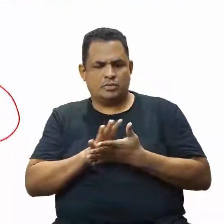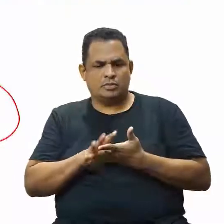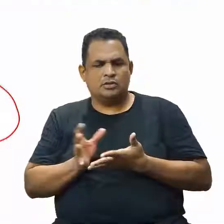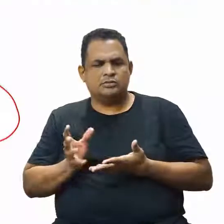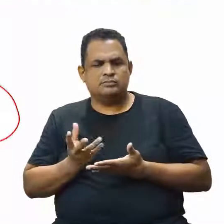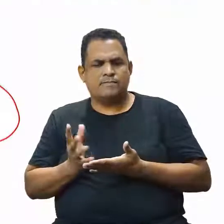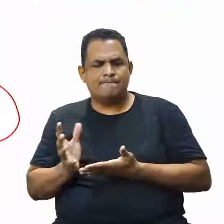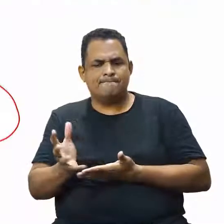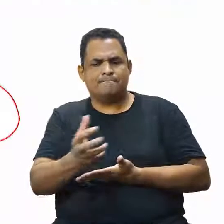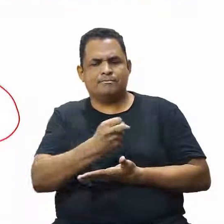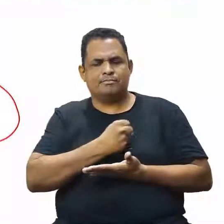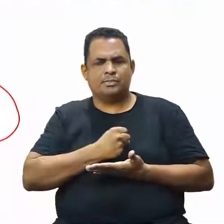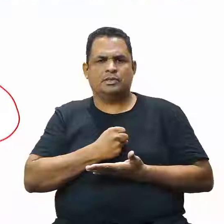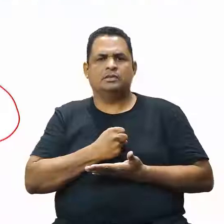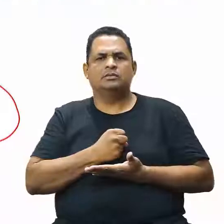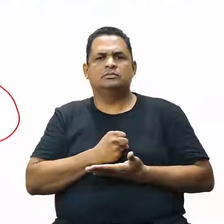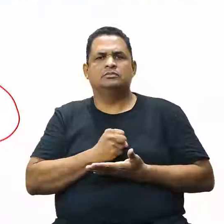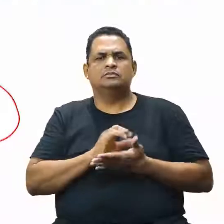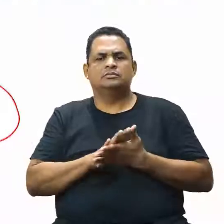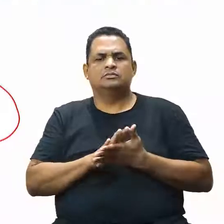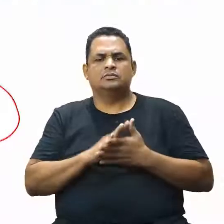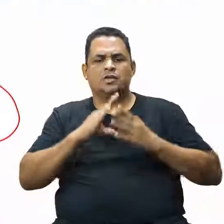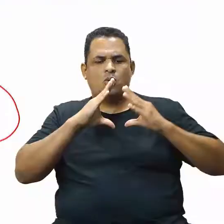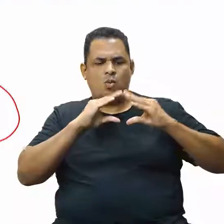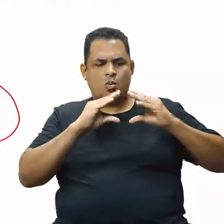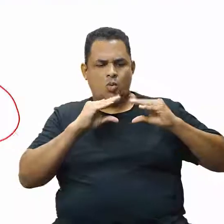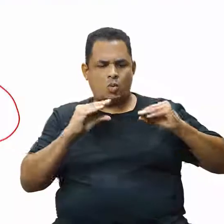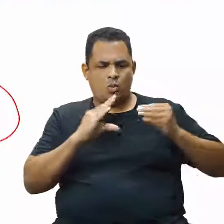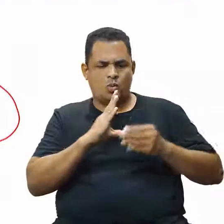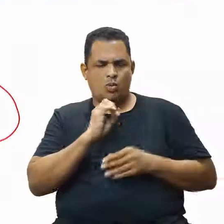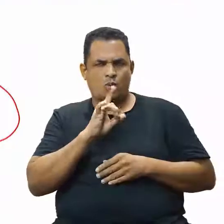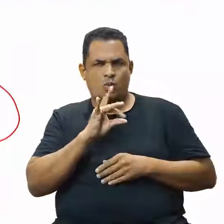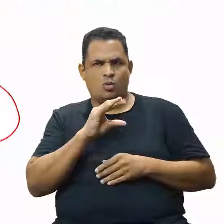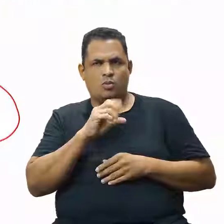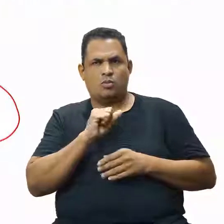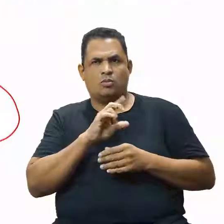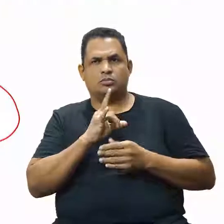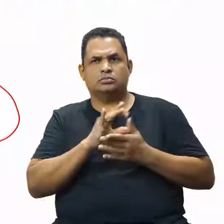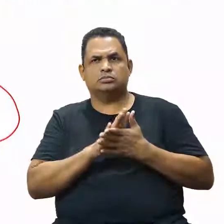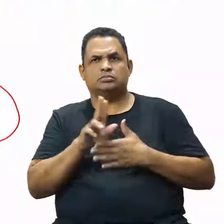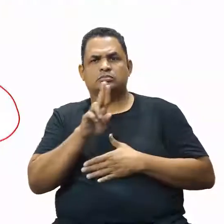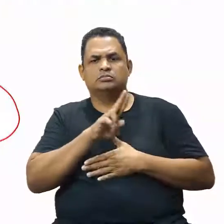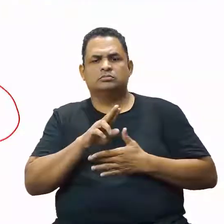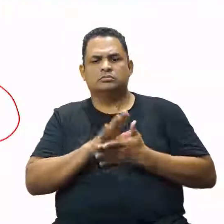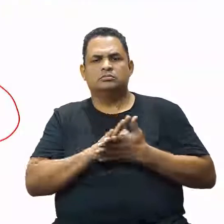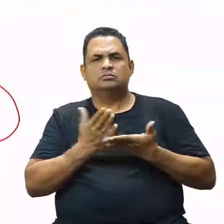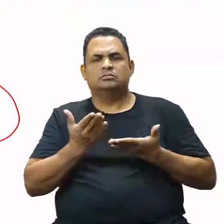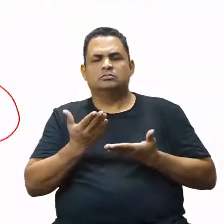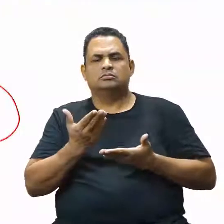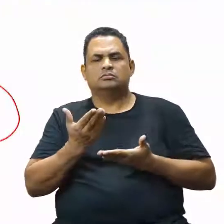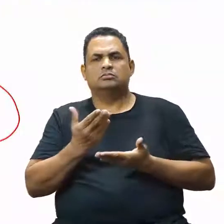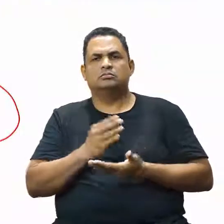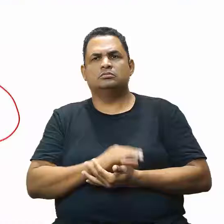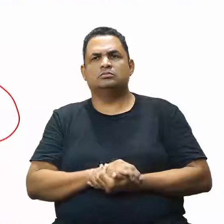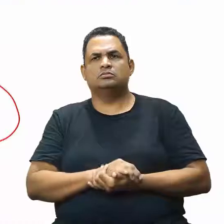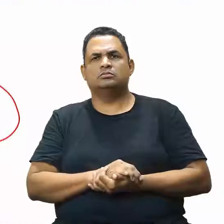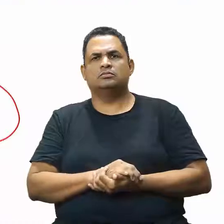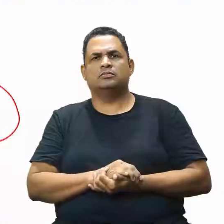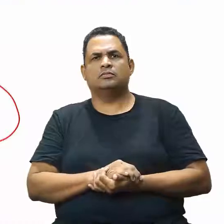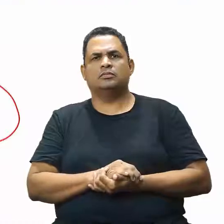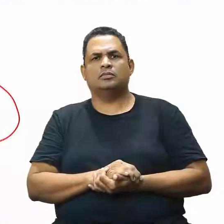sequestrar tanto o adubo orgânico que você usa lá